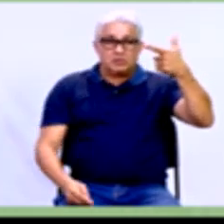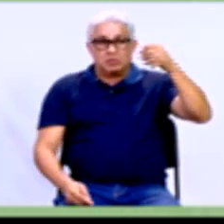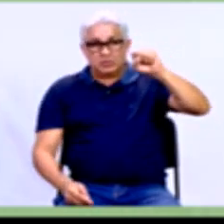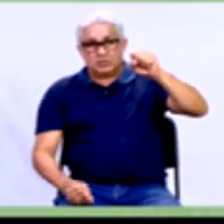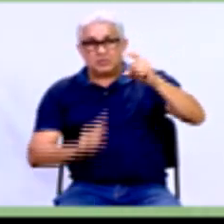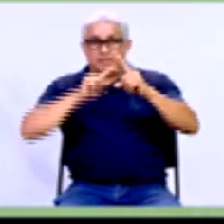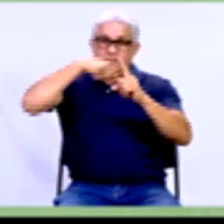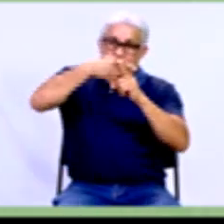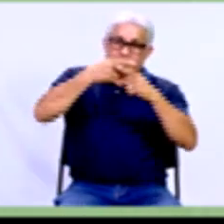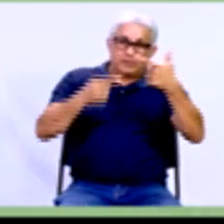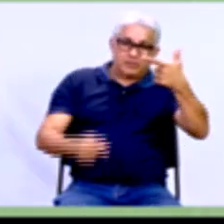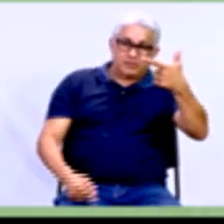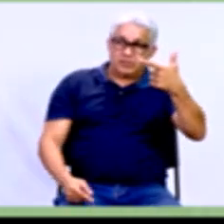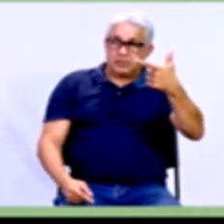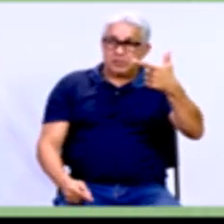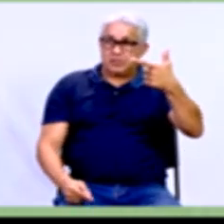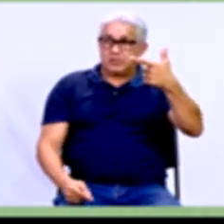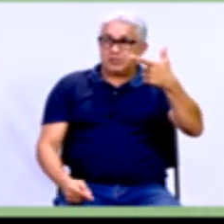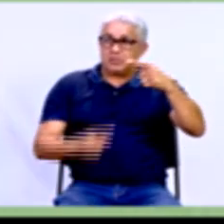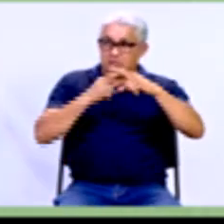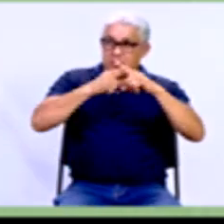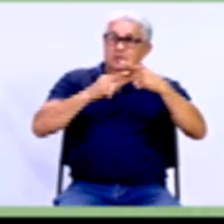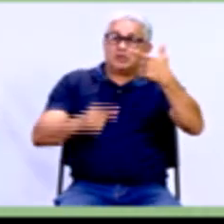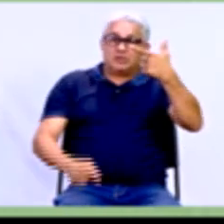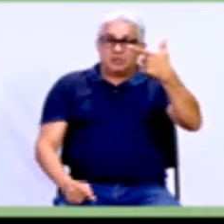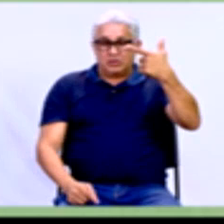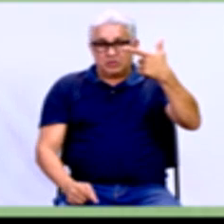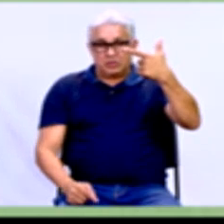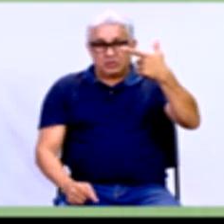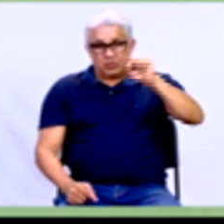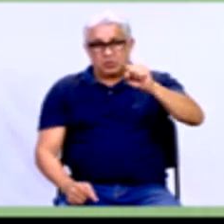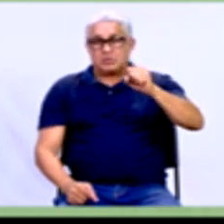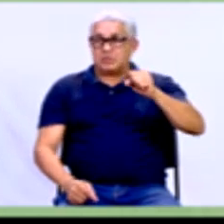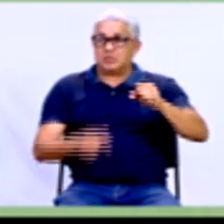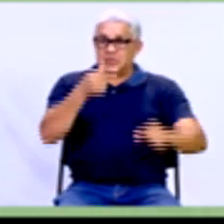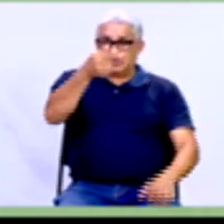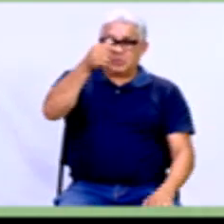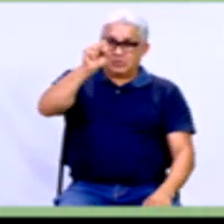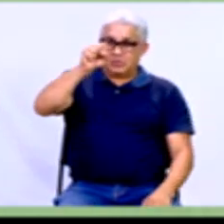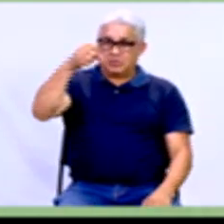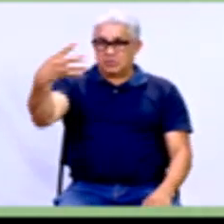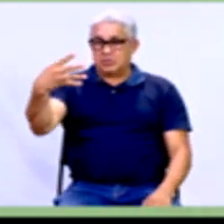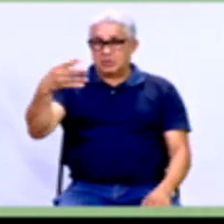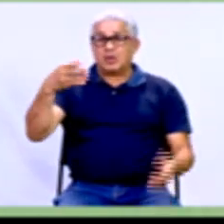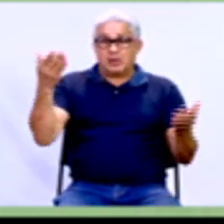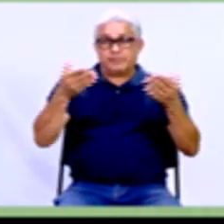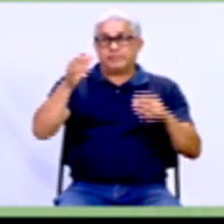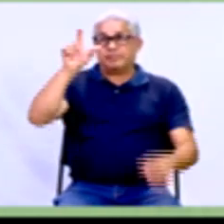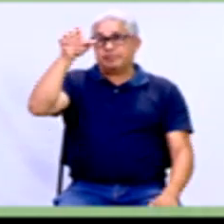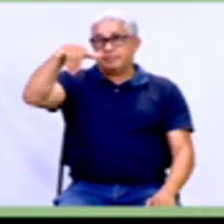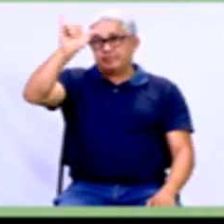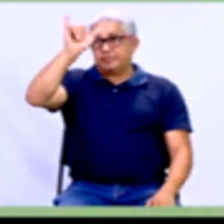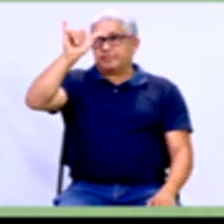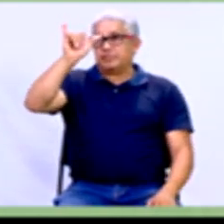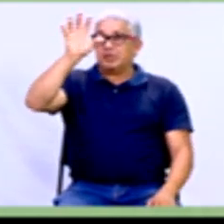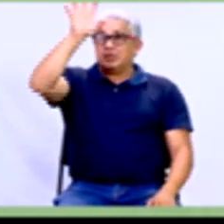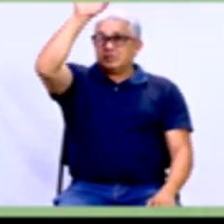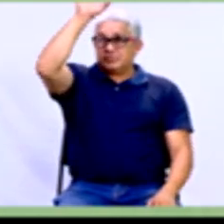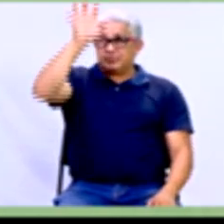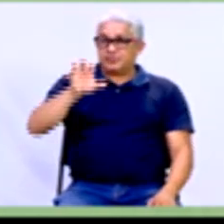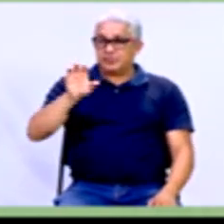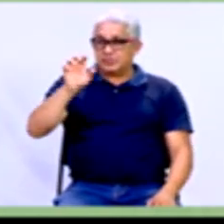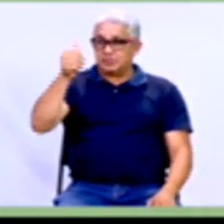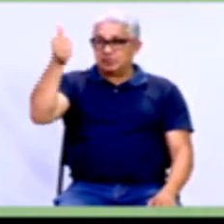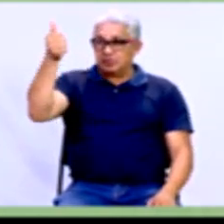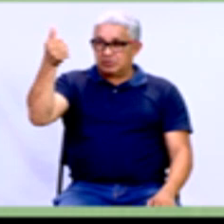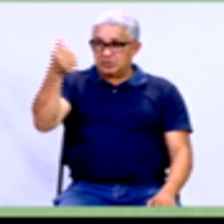784. Aí a gente vai para a nossa coluna do Y. Total de Y, só somar essa coluna, 14,2.